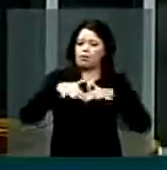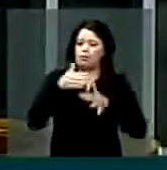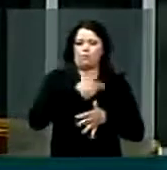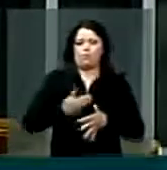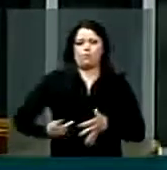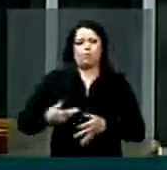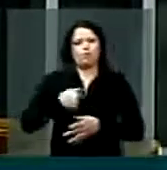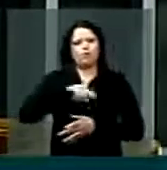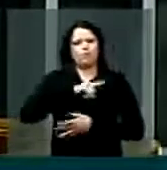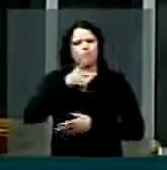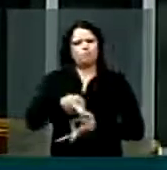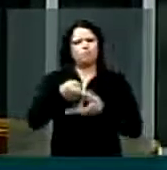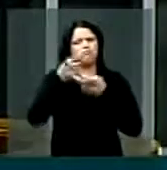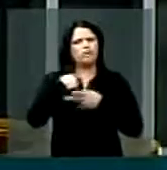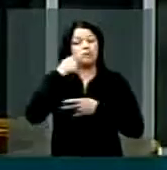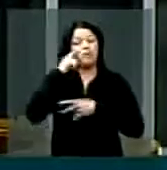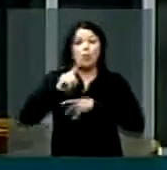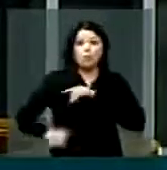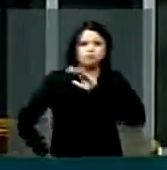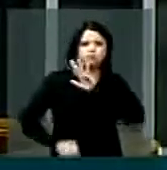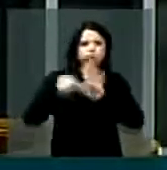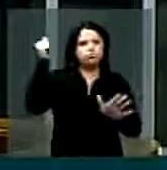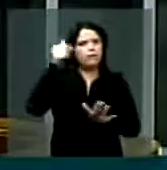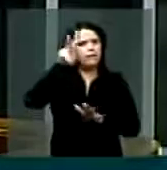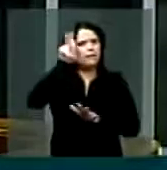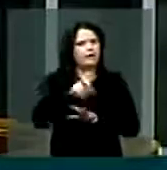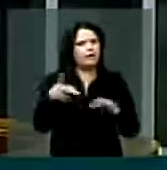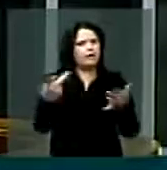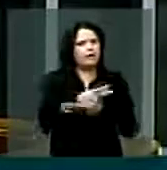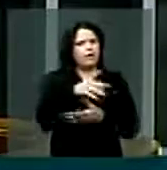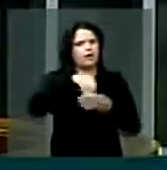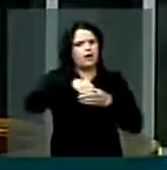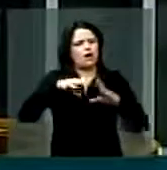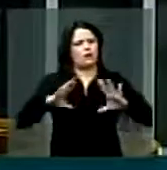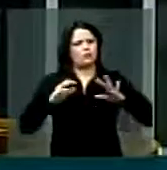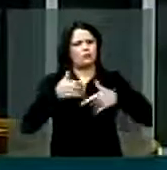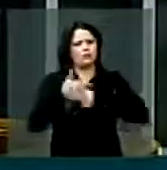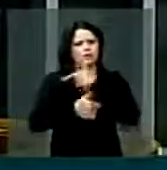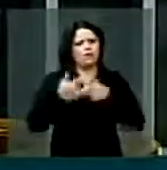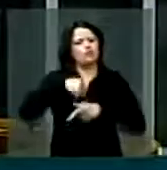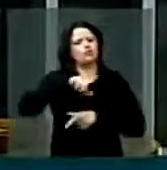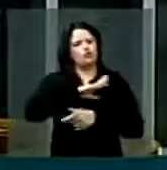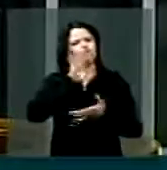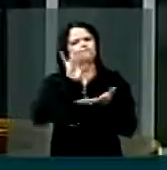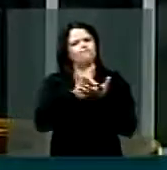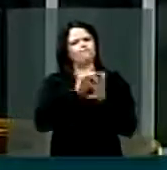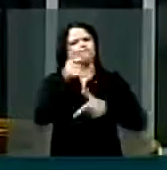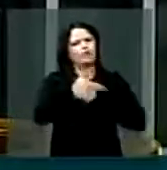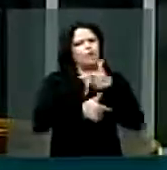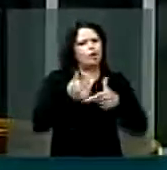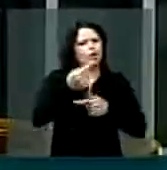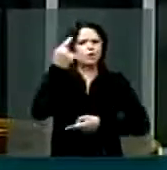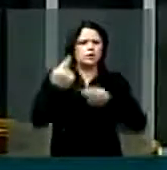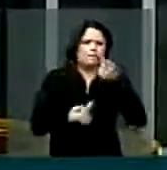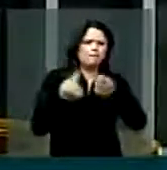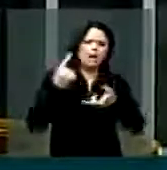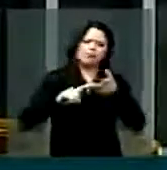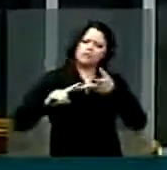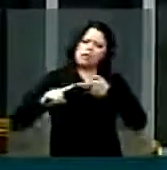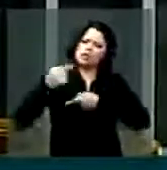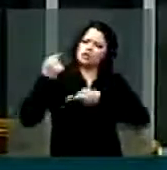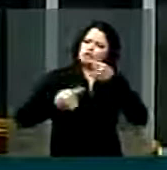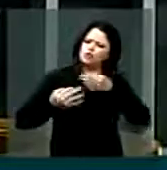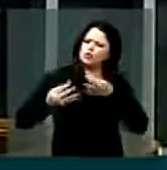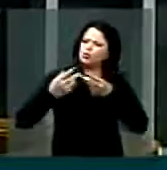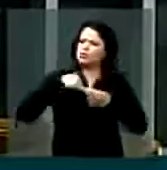Eu tenho a impressão que esse deve ser o recorde na Comissão do Trabalho, porque nós, de fato, priorizamos o atendimento ao debate. Nós